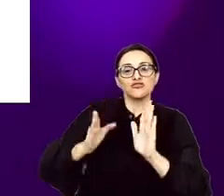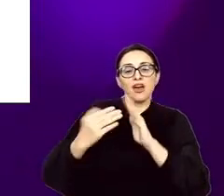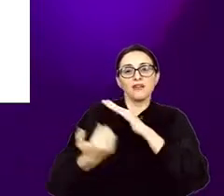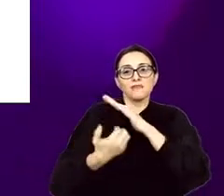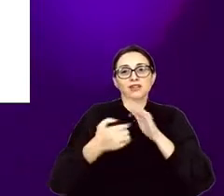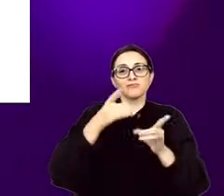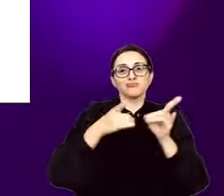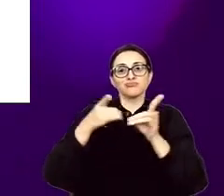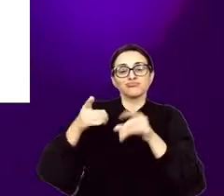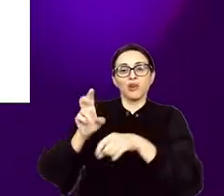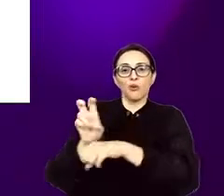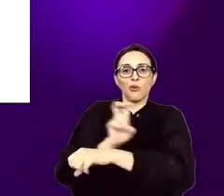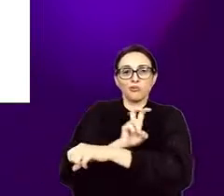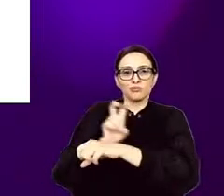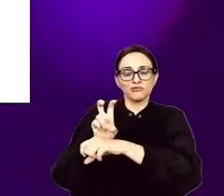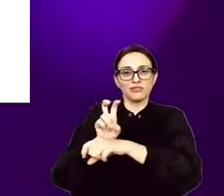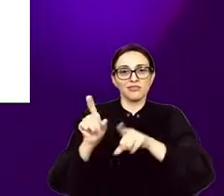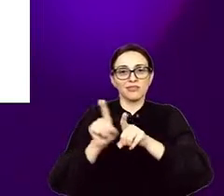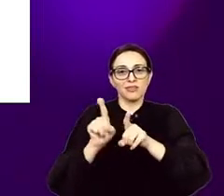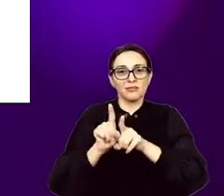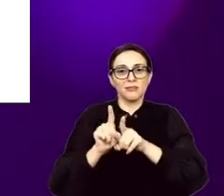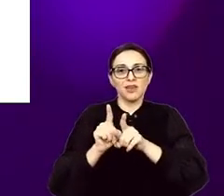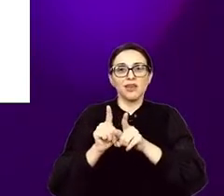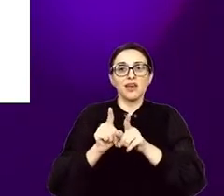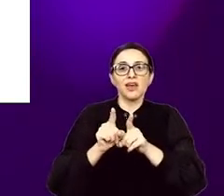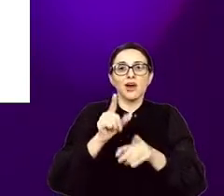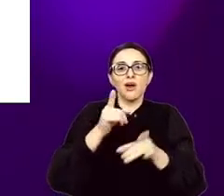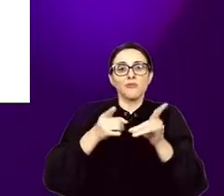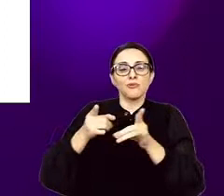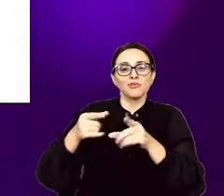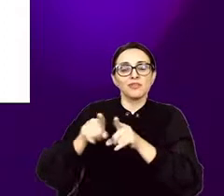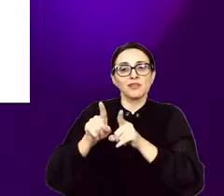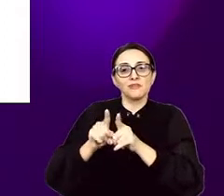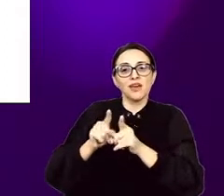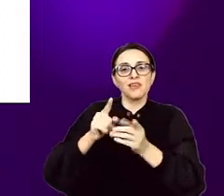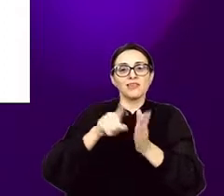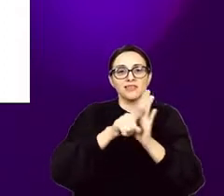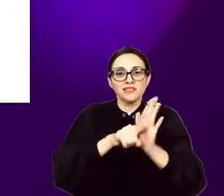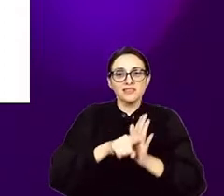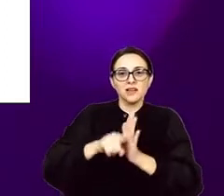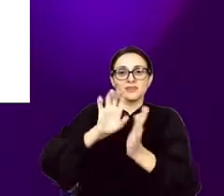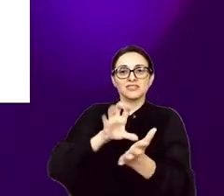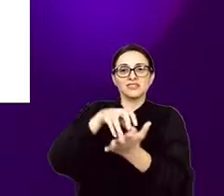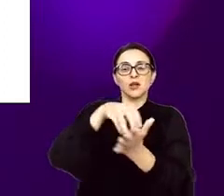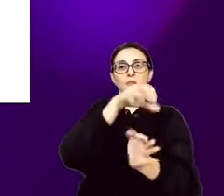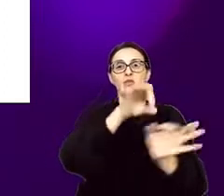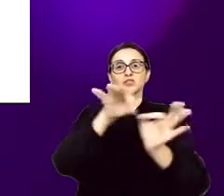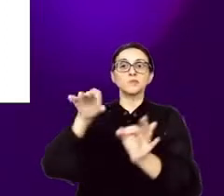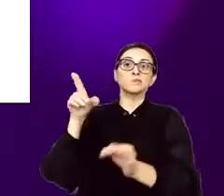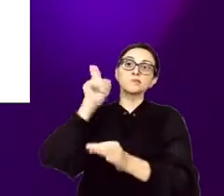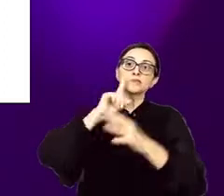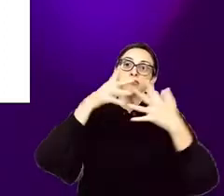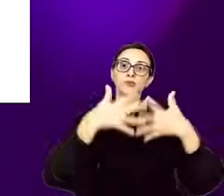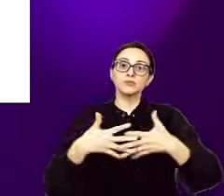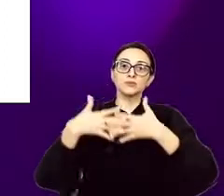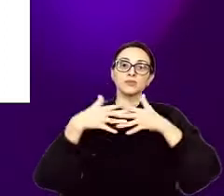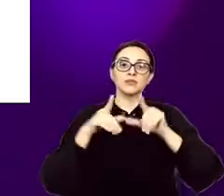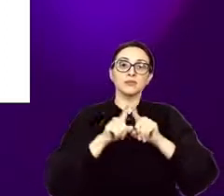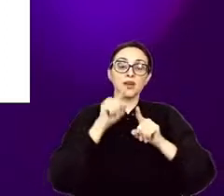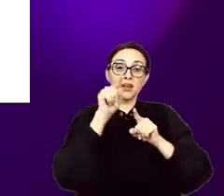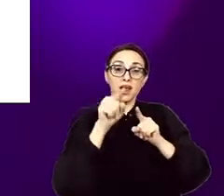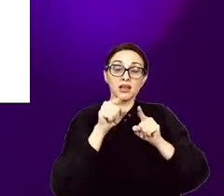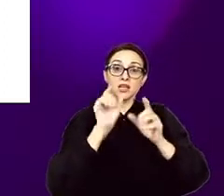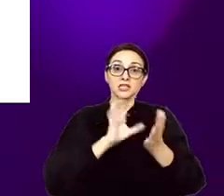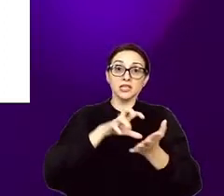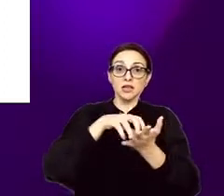né? A gente está falando aqui do Mako, que é um robô da Stryker. Esse exame é enviado por uma central de planejamento nos Estados Unidos e essa central